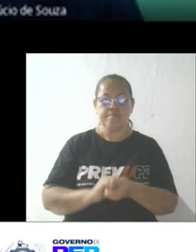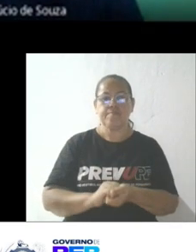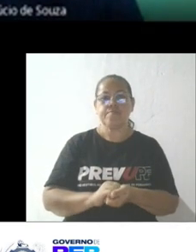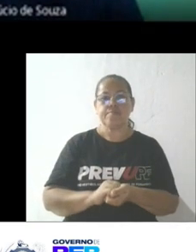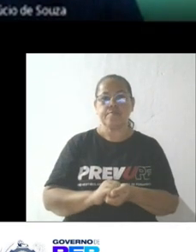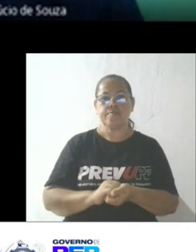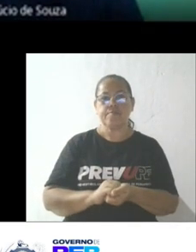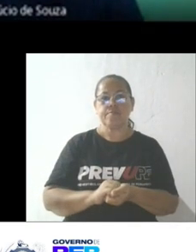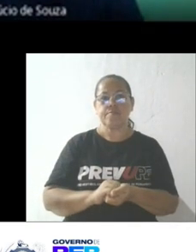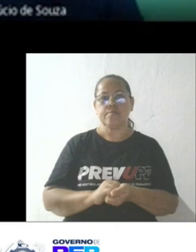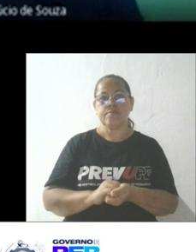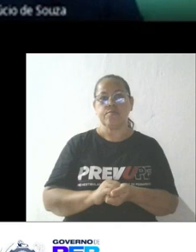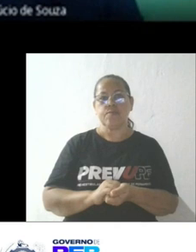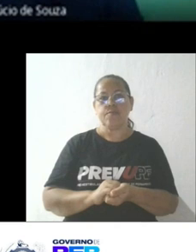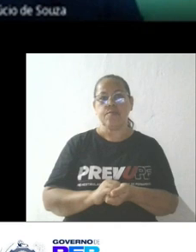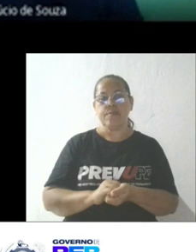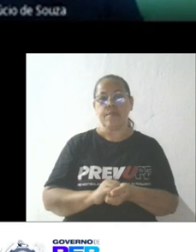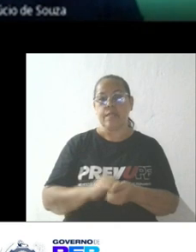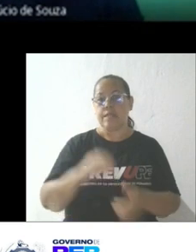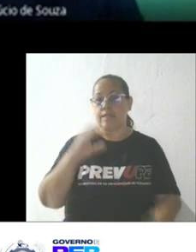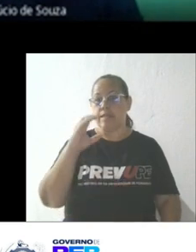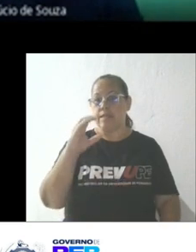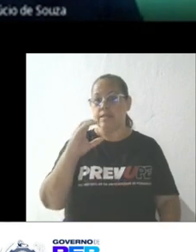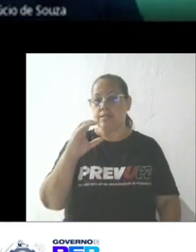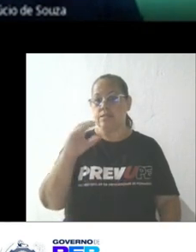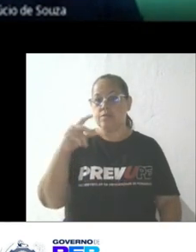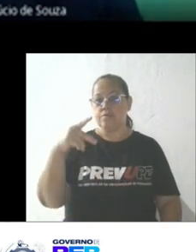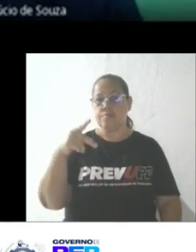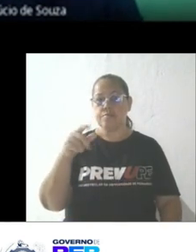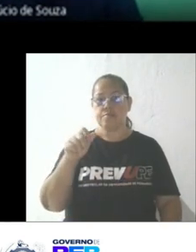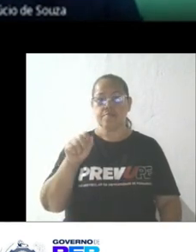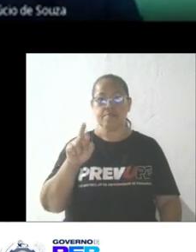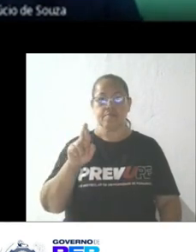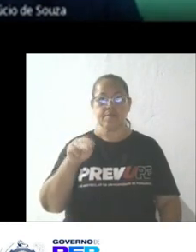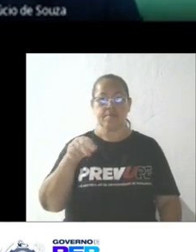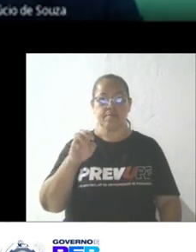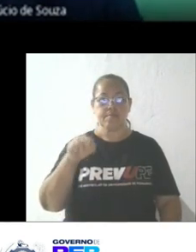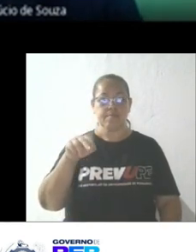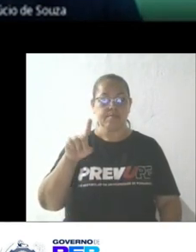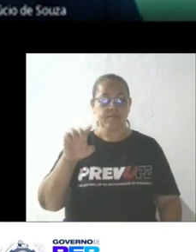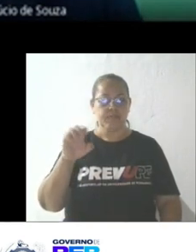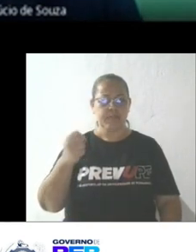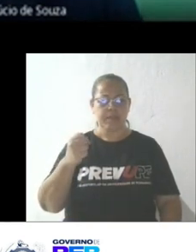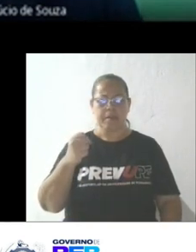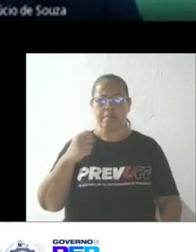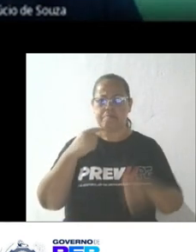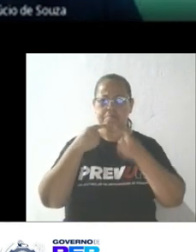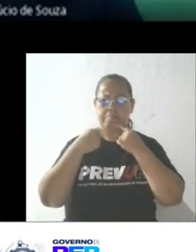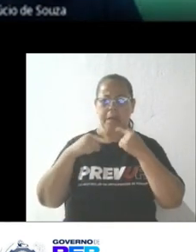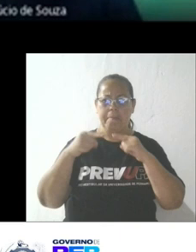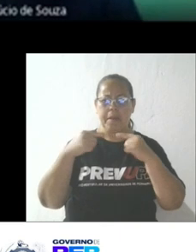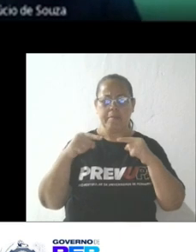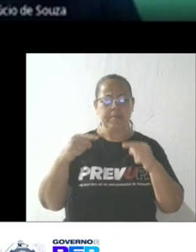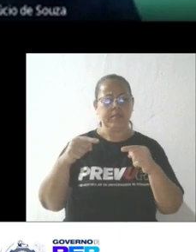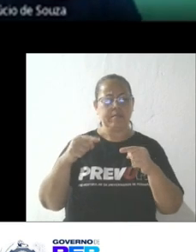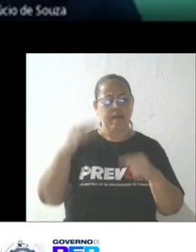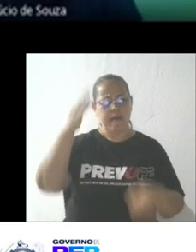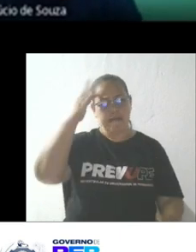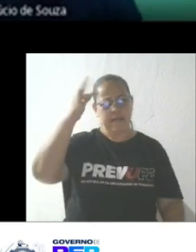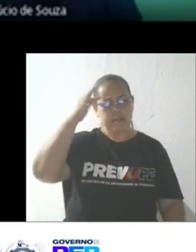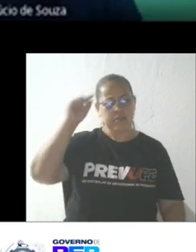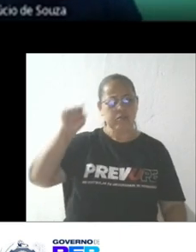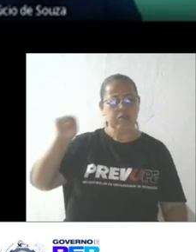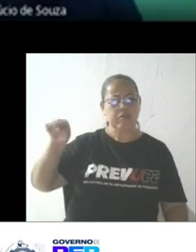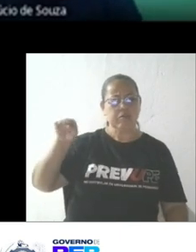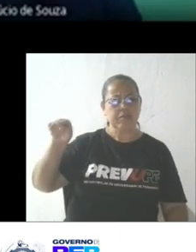a letra C traz Parmênides Parmênides criticou a filosofia de Heraclitiana